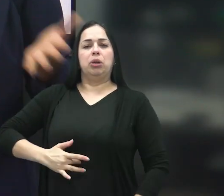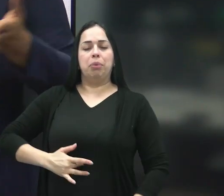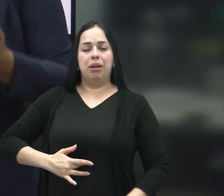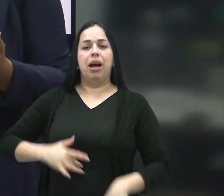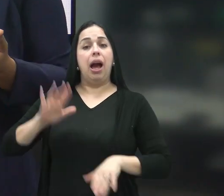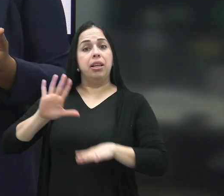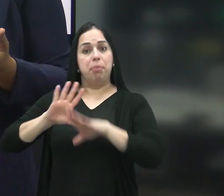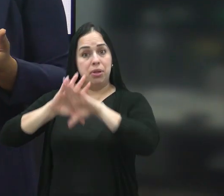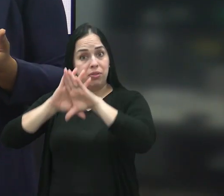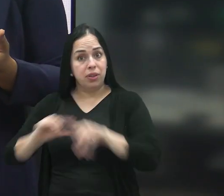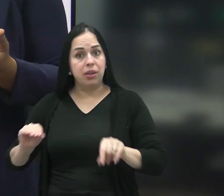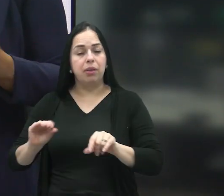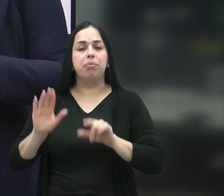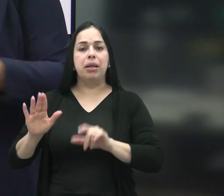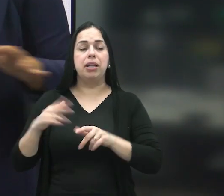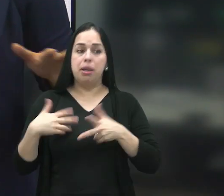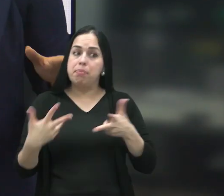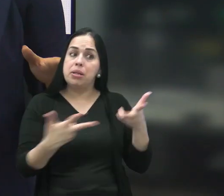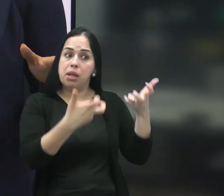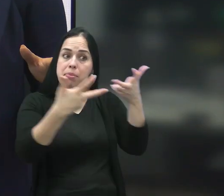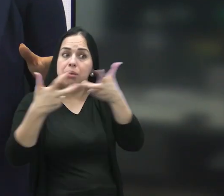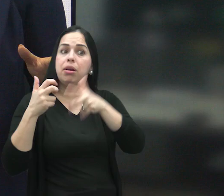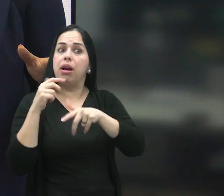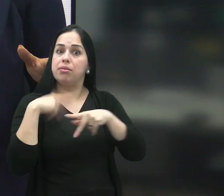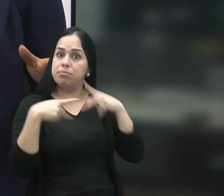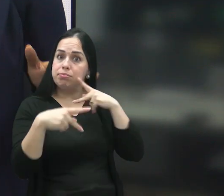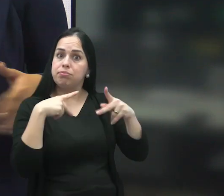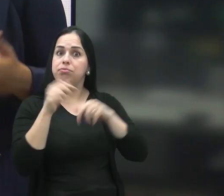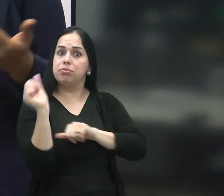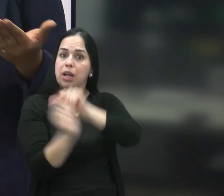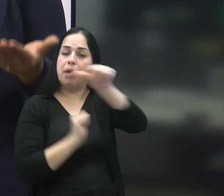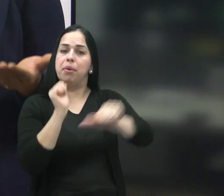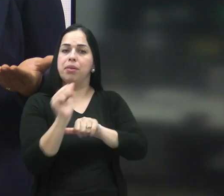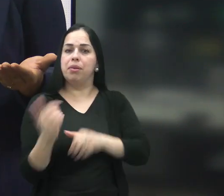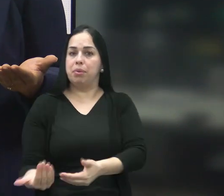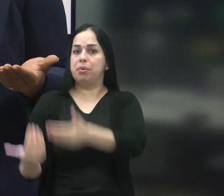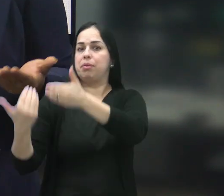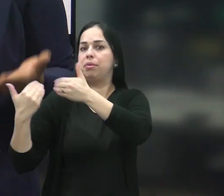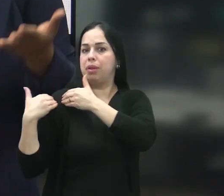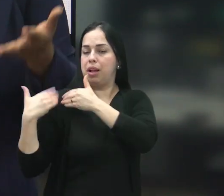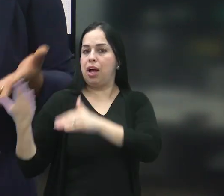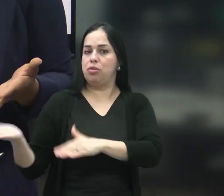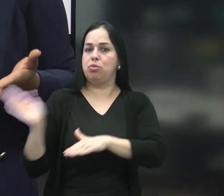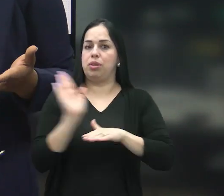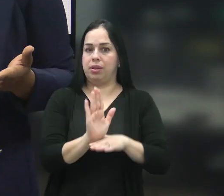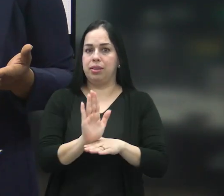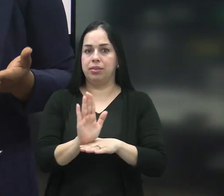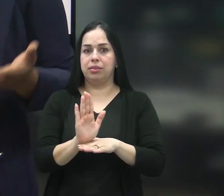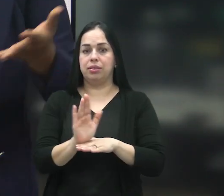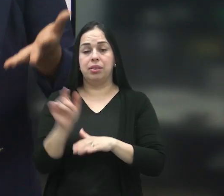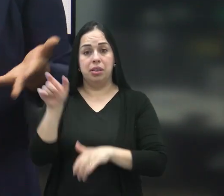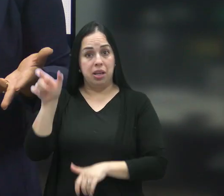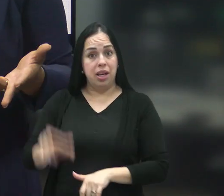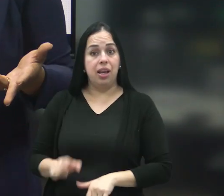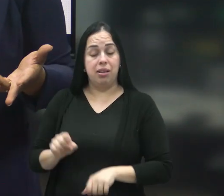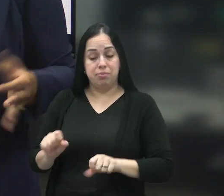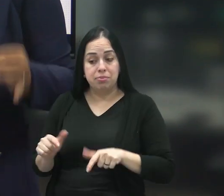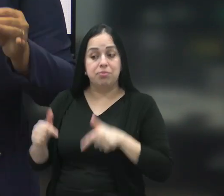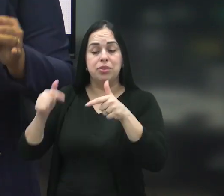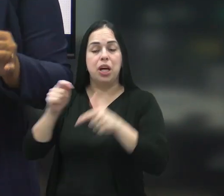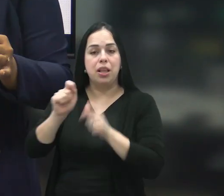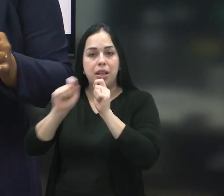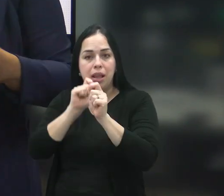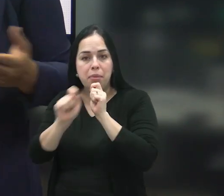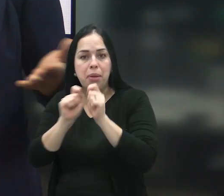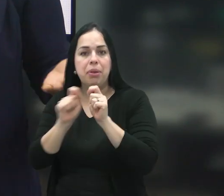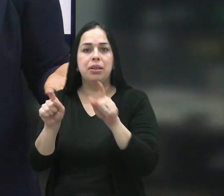ficar. Acompanhou de perto um período de grandes transformações no município e foi um dos responsáveis por contar essa história. Jornalista atuante,